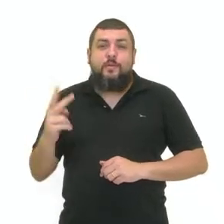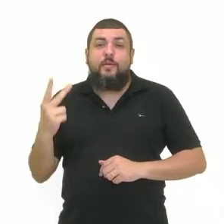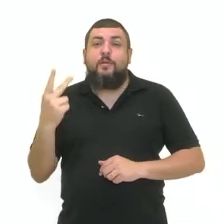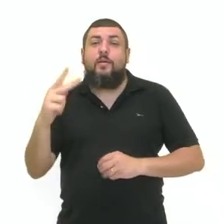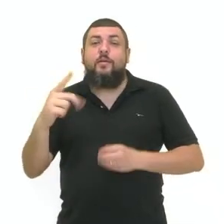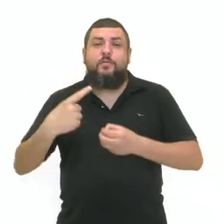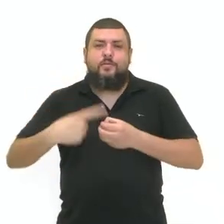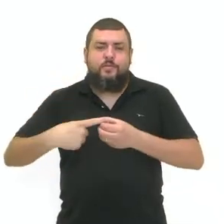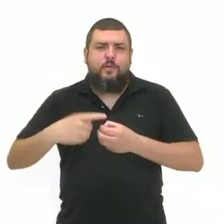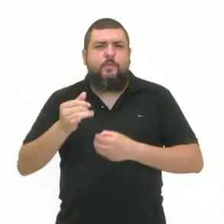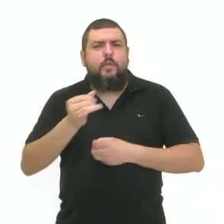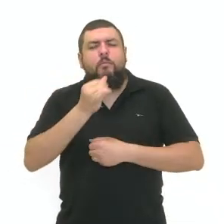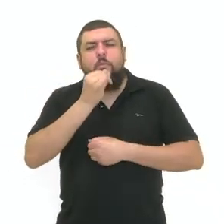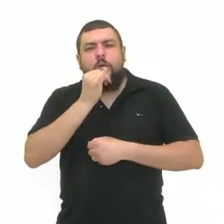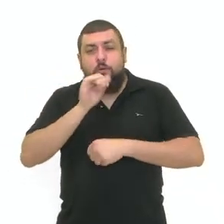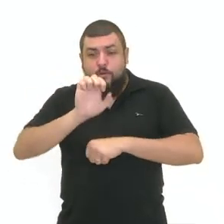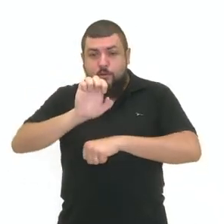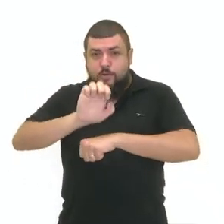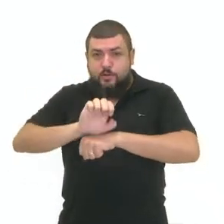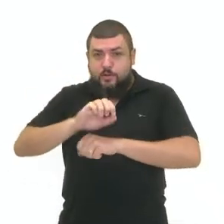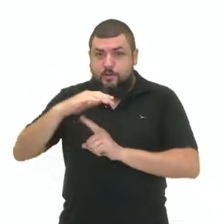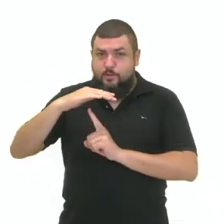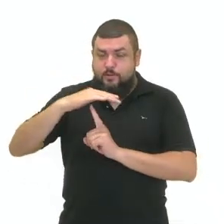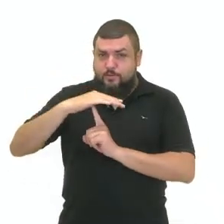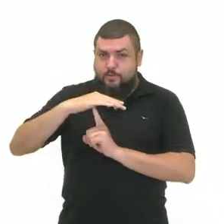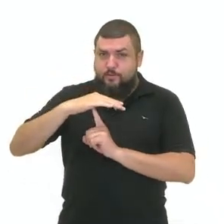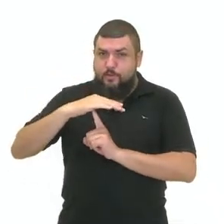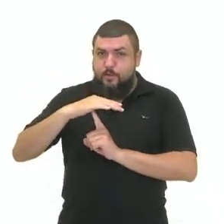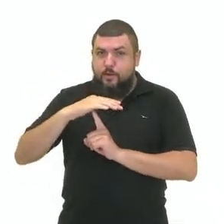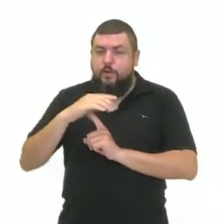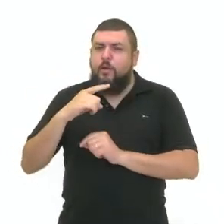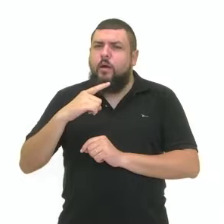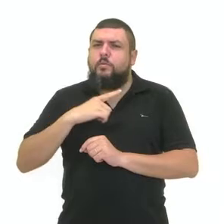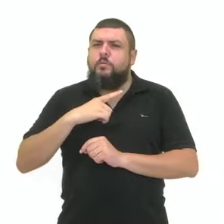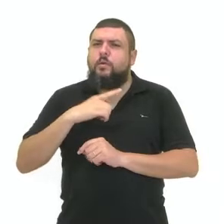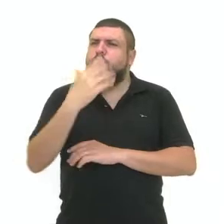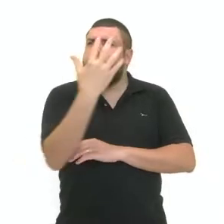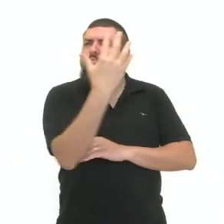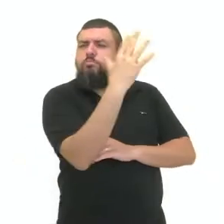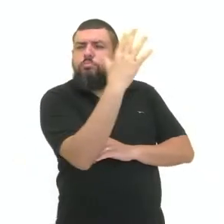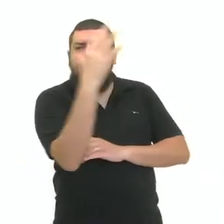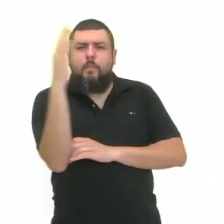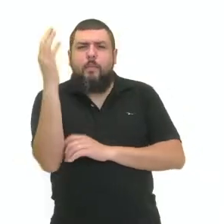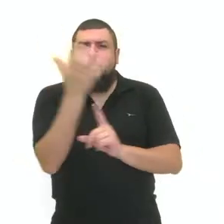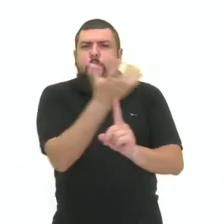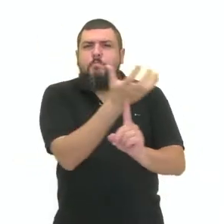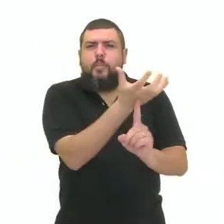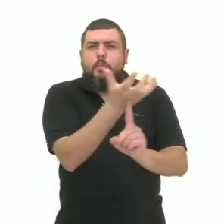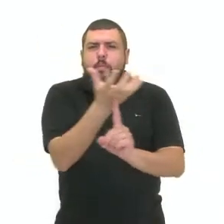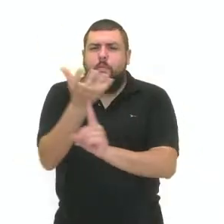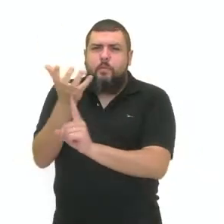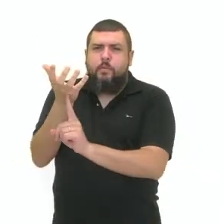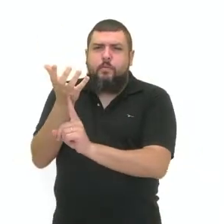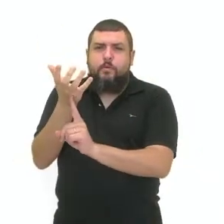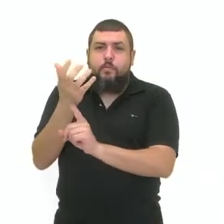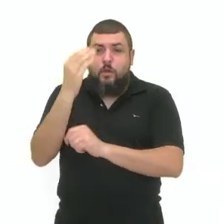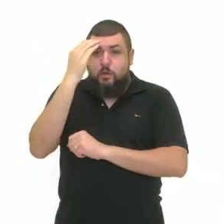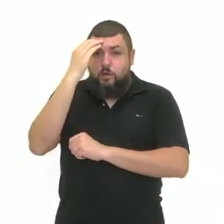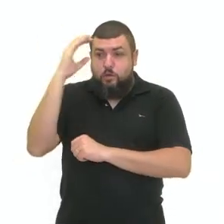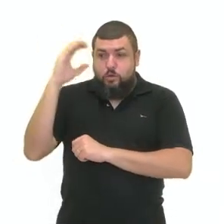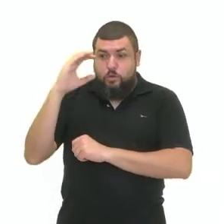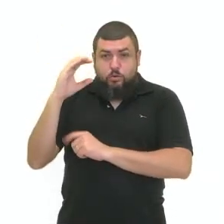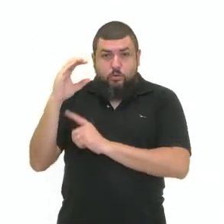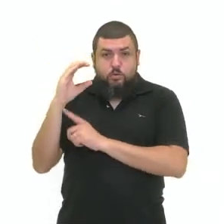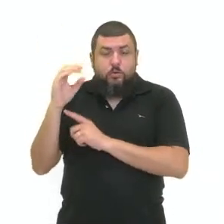estado do Paraná, temos a floresta, a mata de araucária, né, que tem na região metropolitana de Curitiba, por exemplo, e o sul do estado